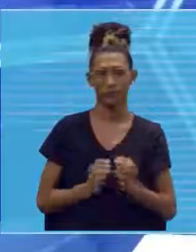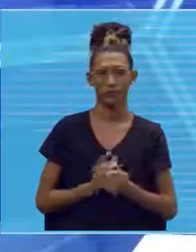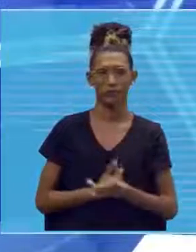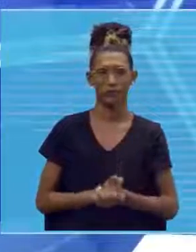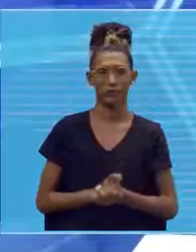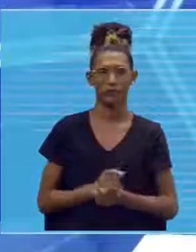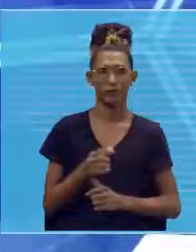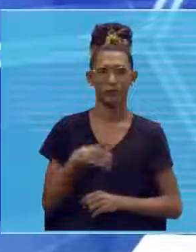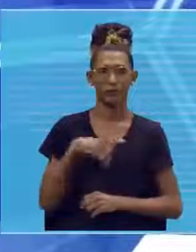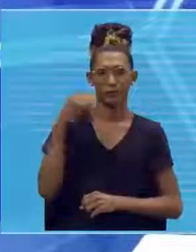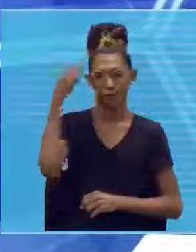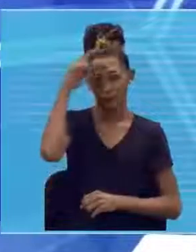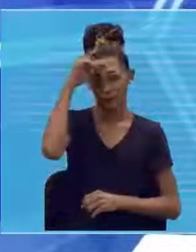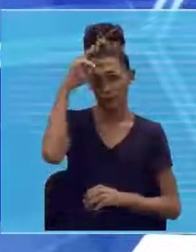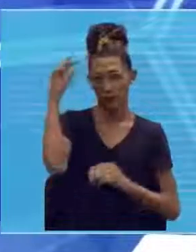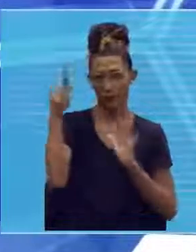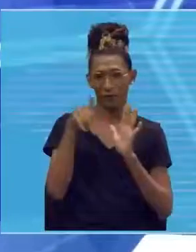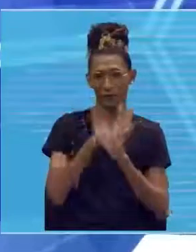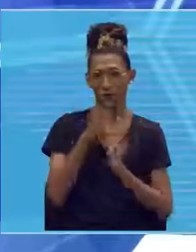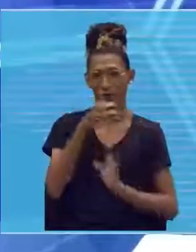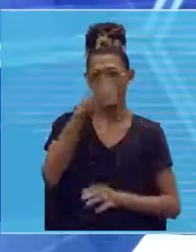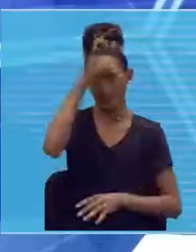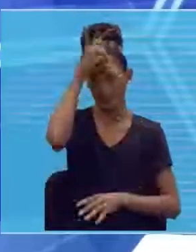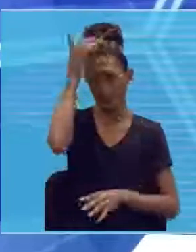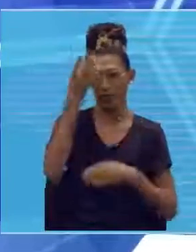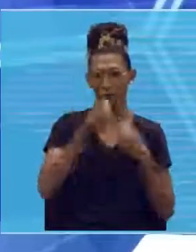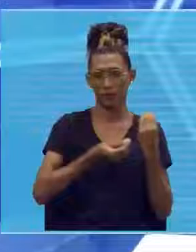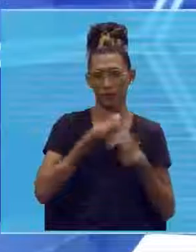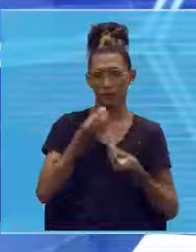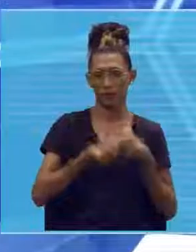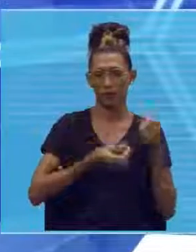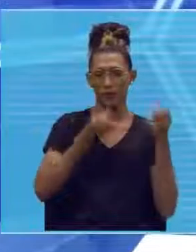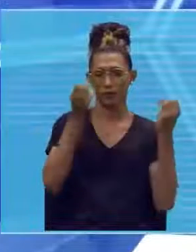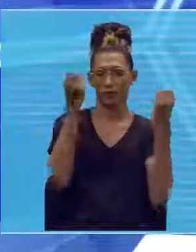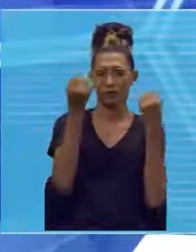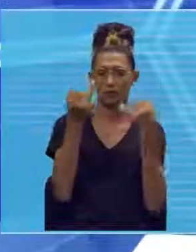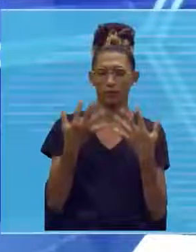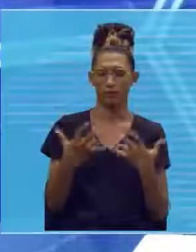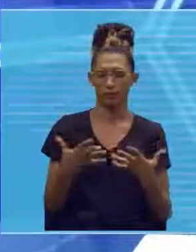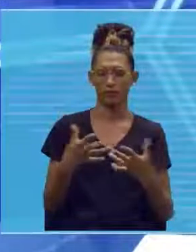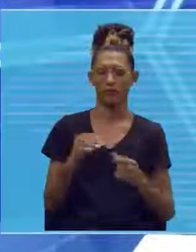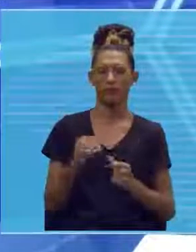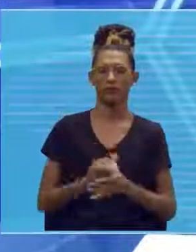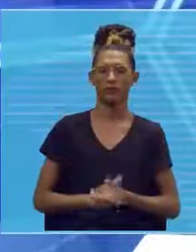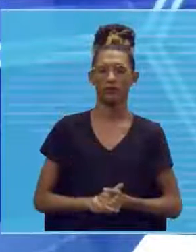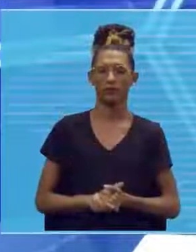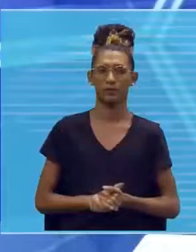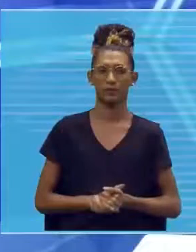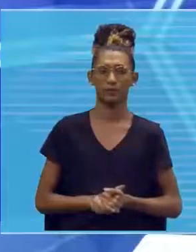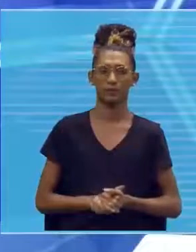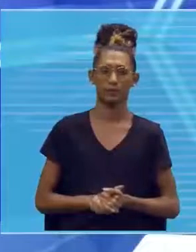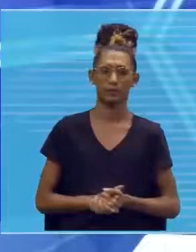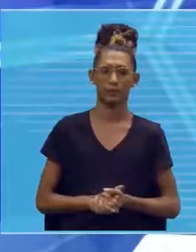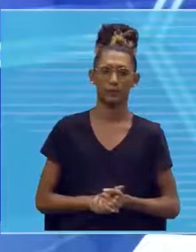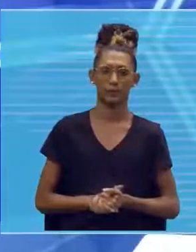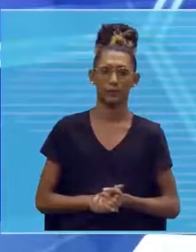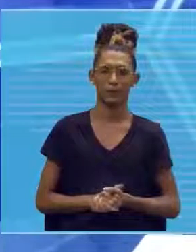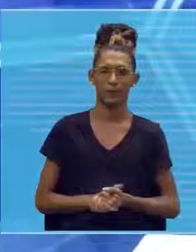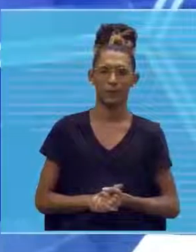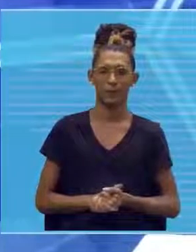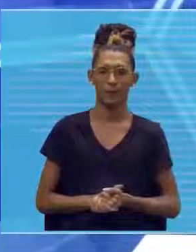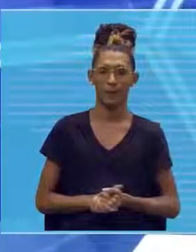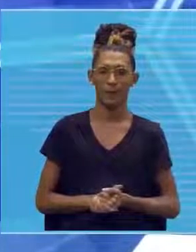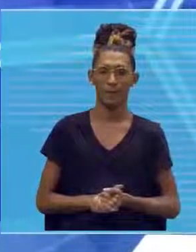é a história da criação Mais uma contação de história para vocês o povo e é para amassar fala a língua